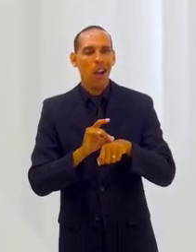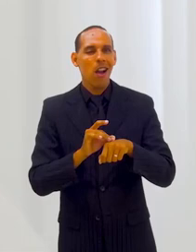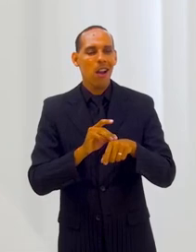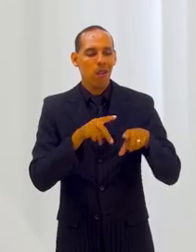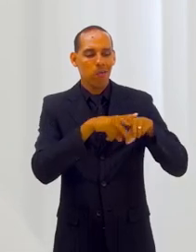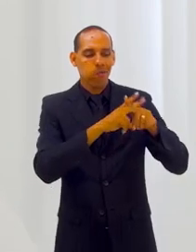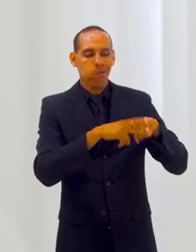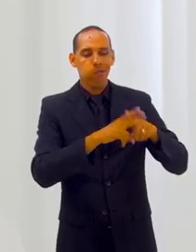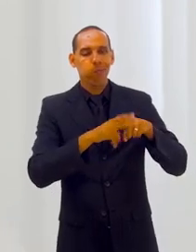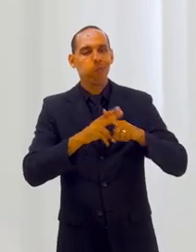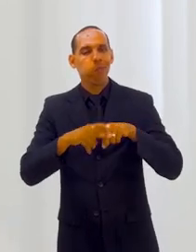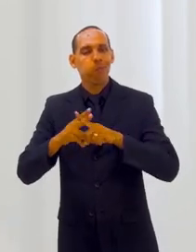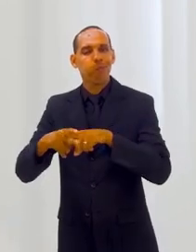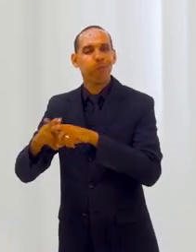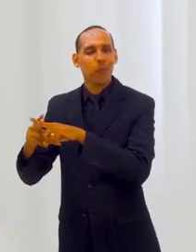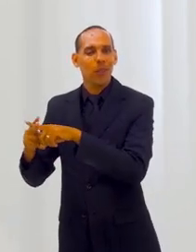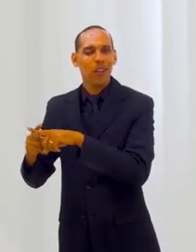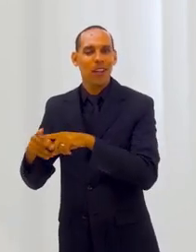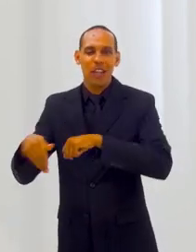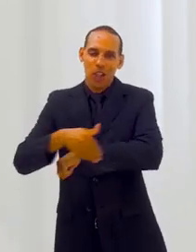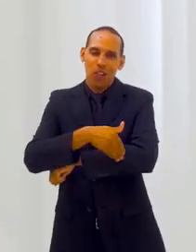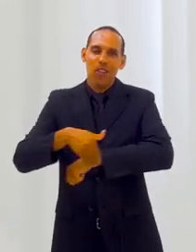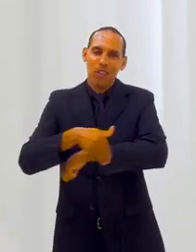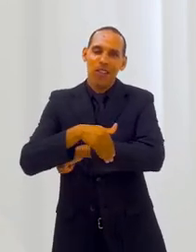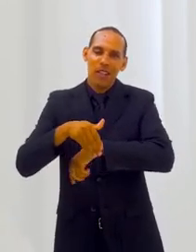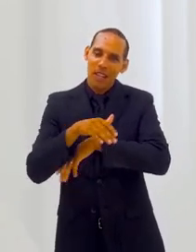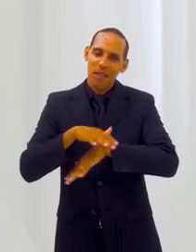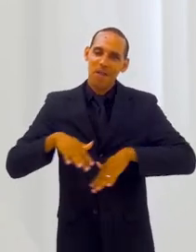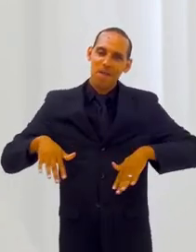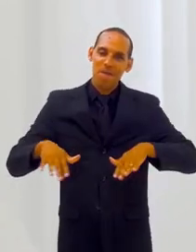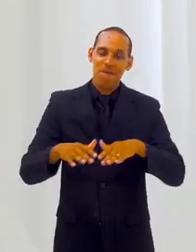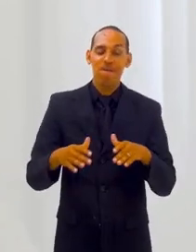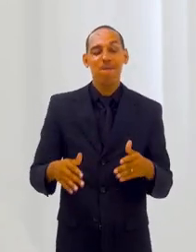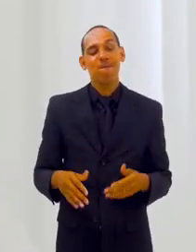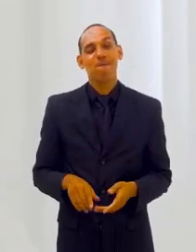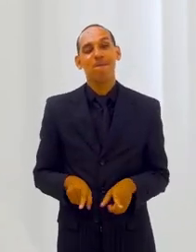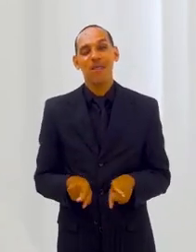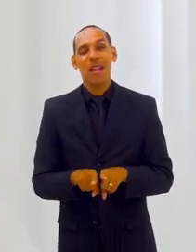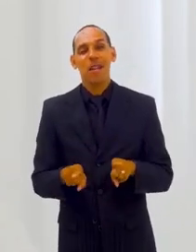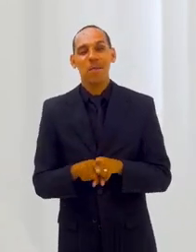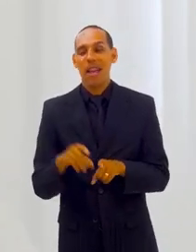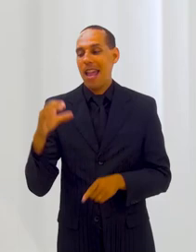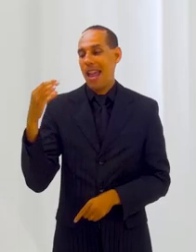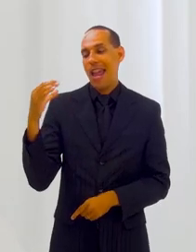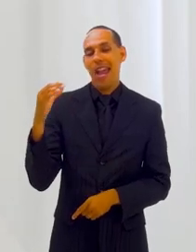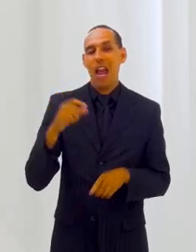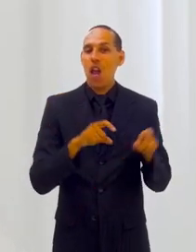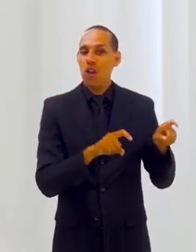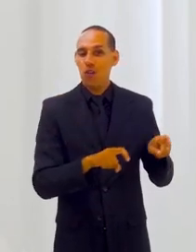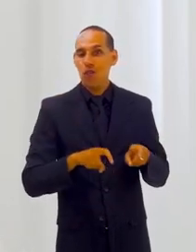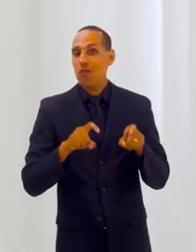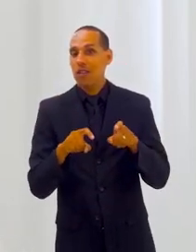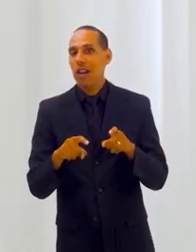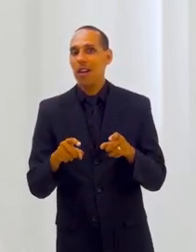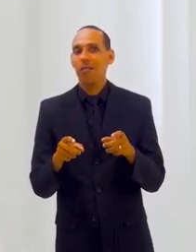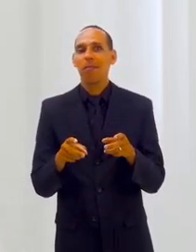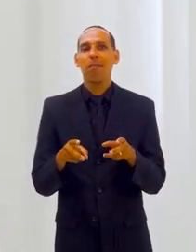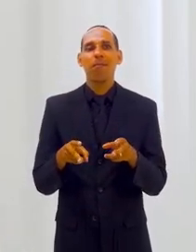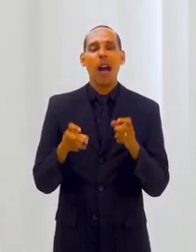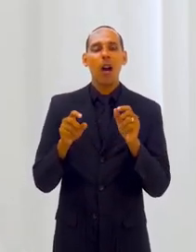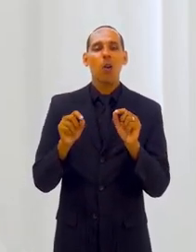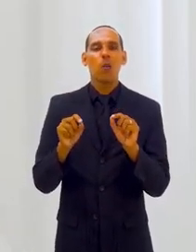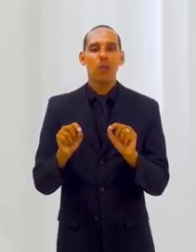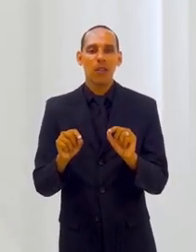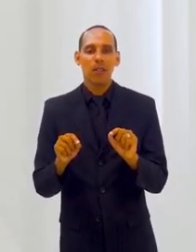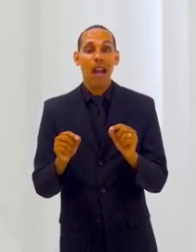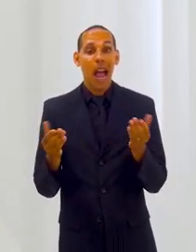de manutenção dessas estradas de sinais. E quanto, finalmente, ao crédito rural, se constata já a essa